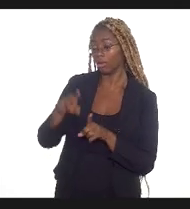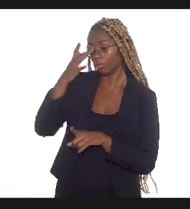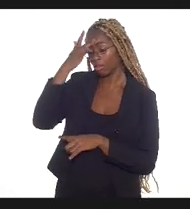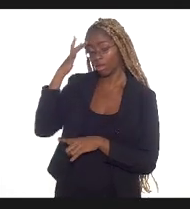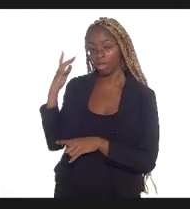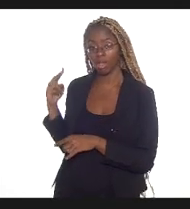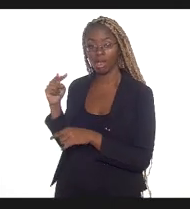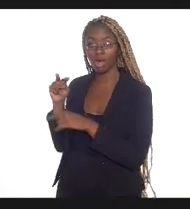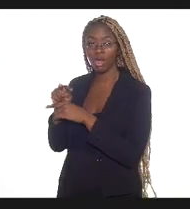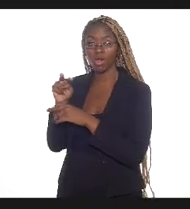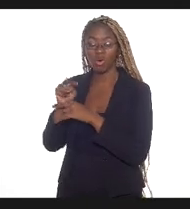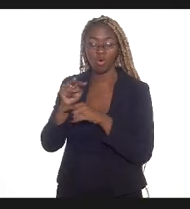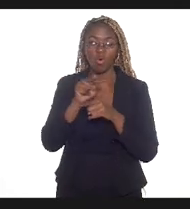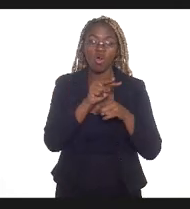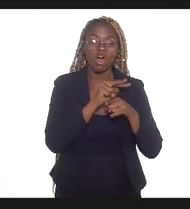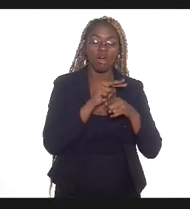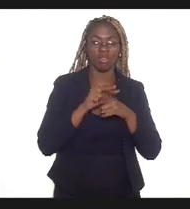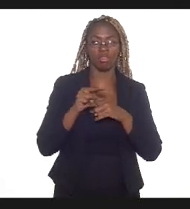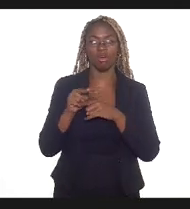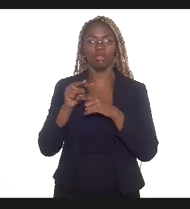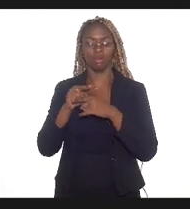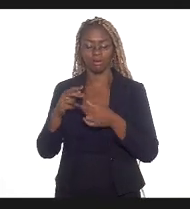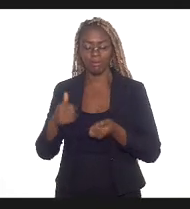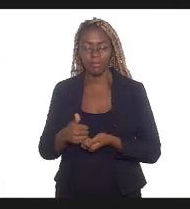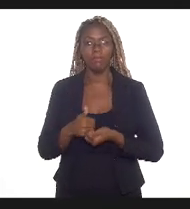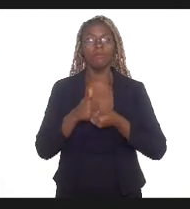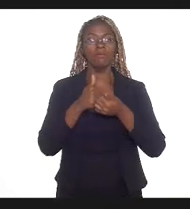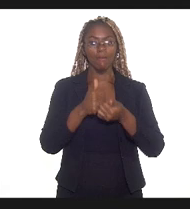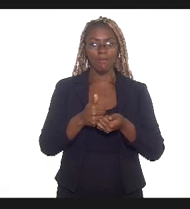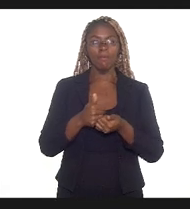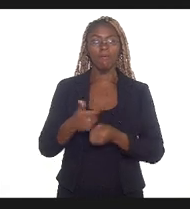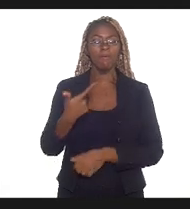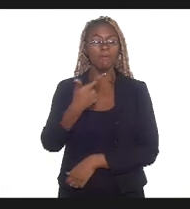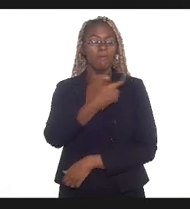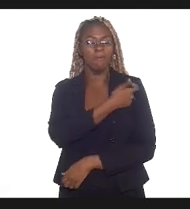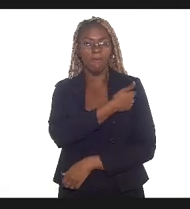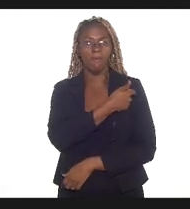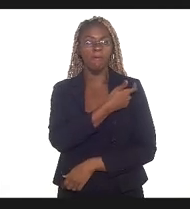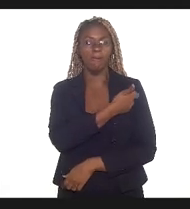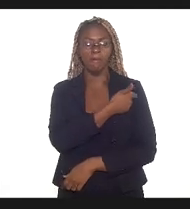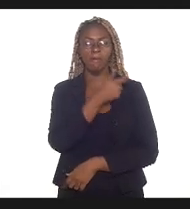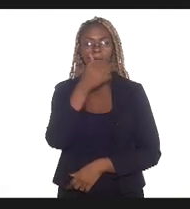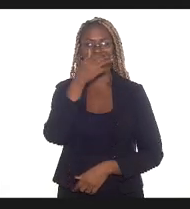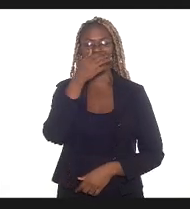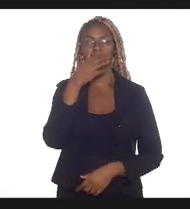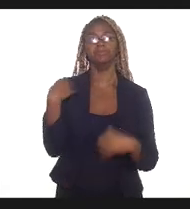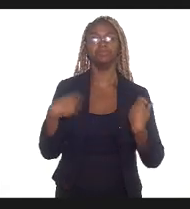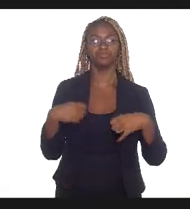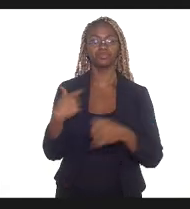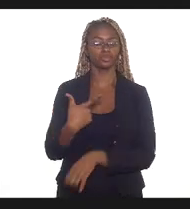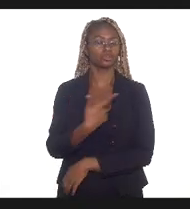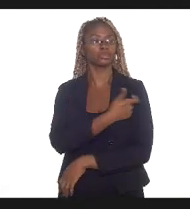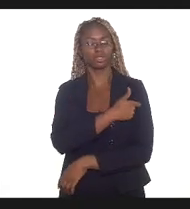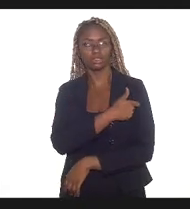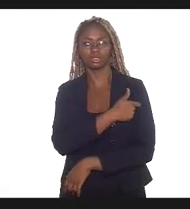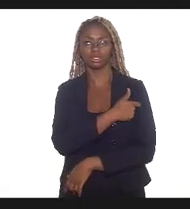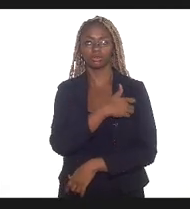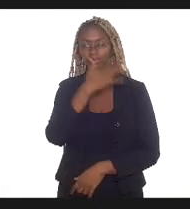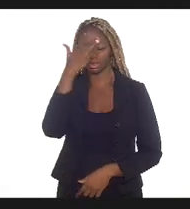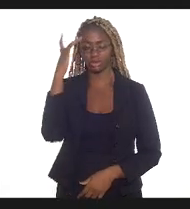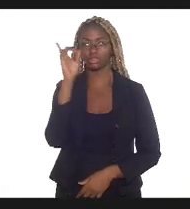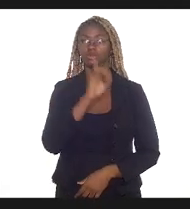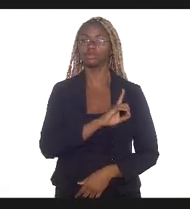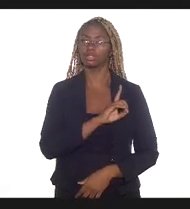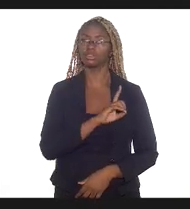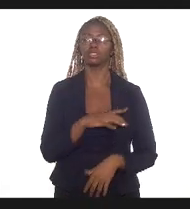pessoas com deficiência, também a vacinação. Sem tomado uma dimensão nacional, dessa mesma maneira, as pessoas com